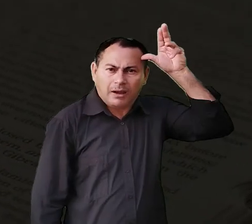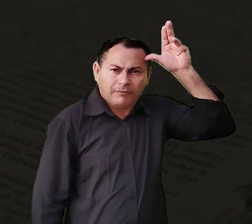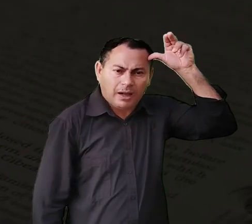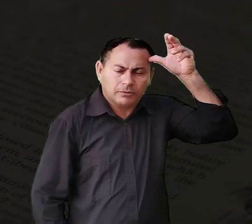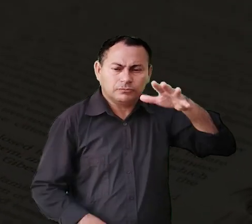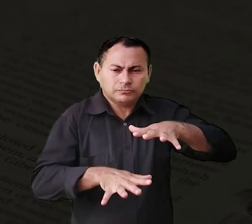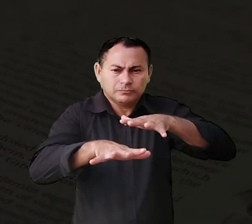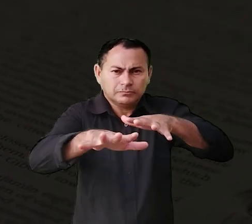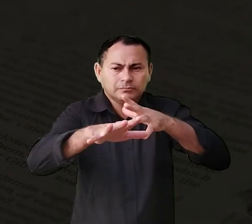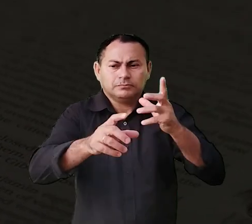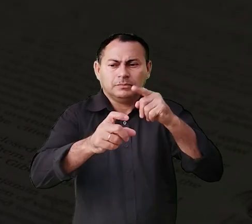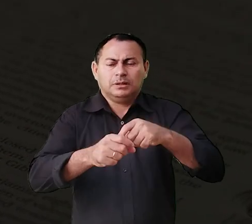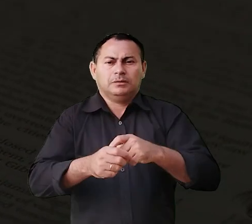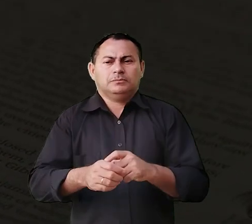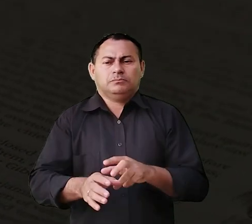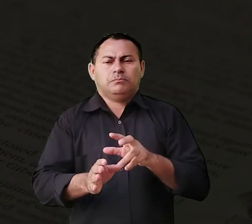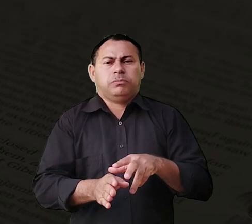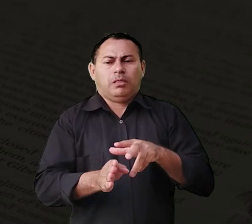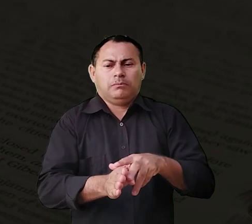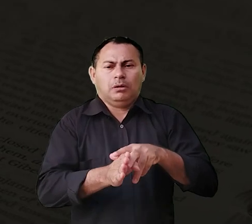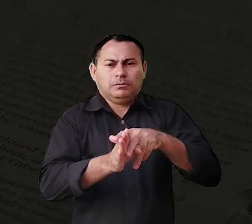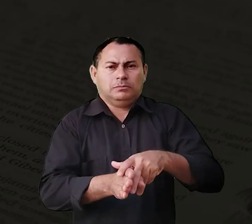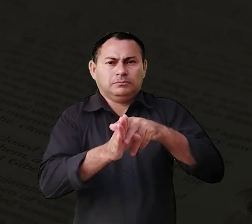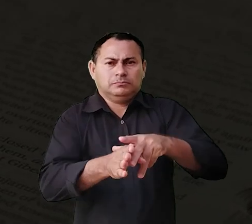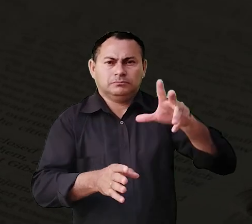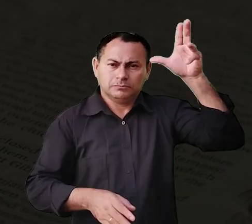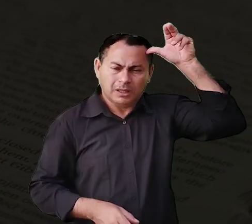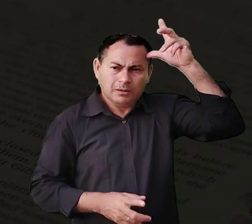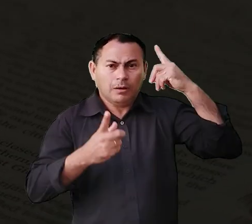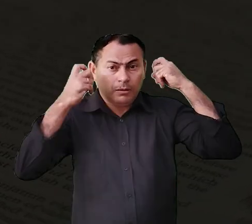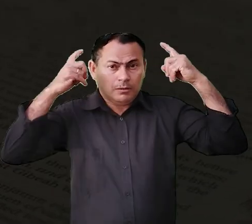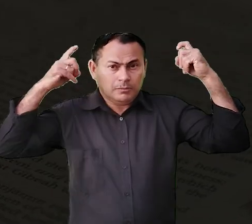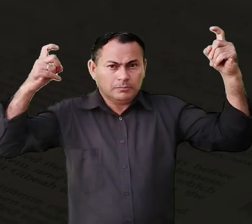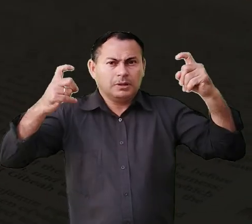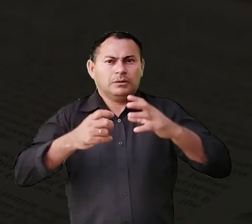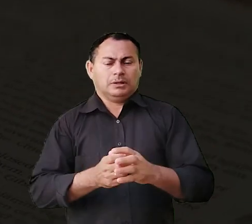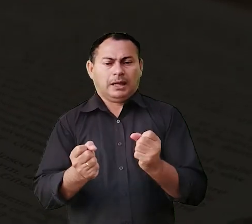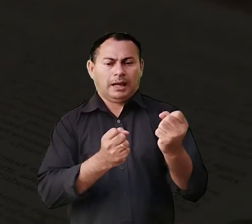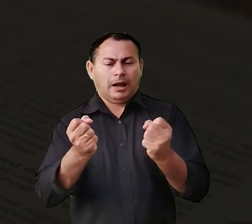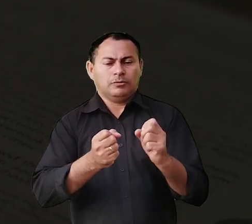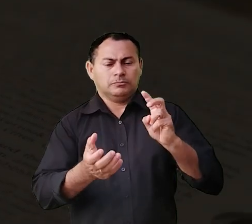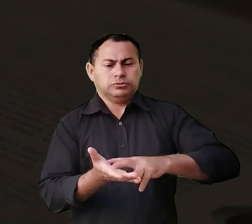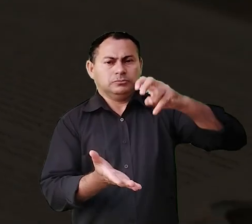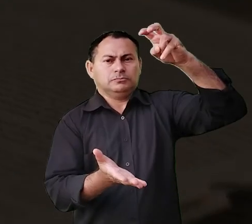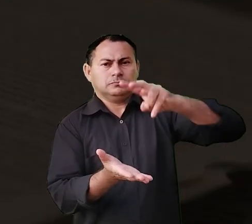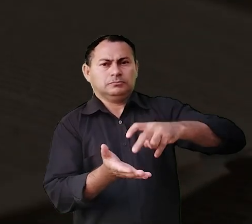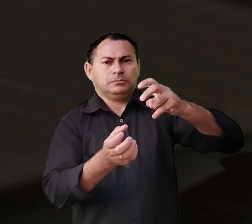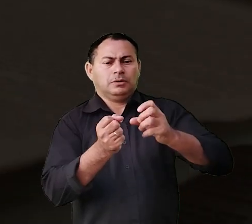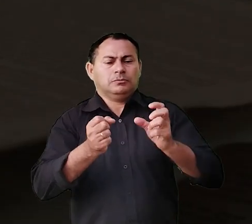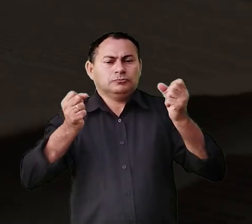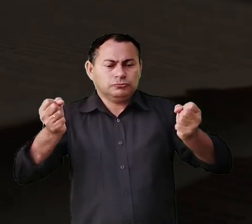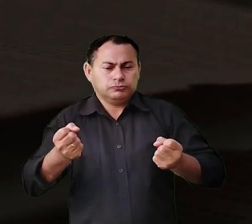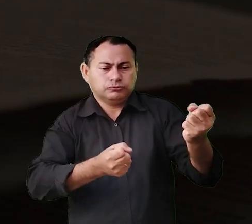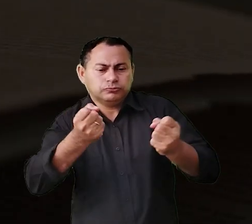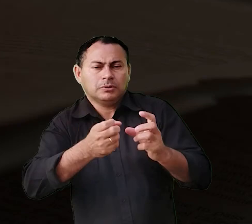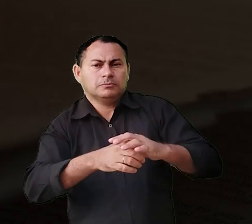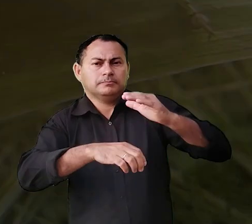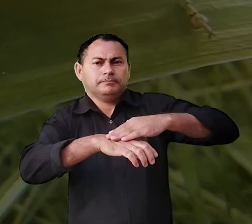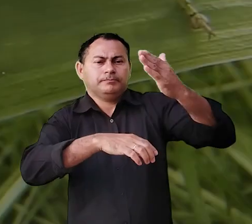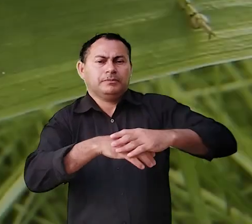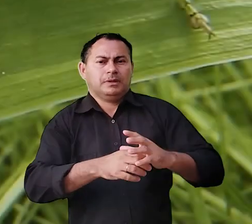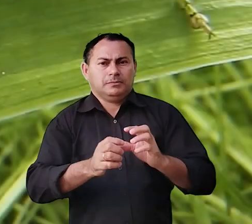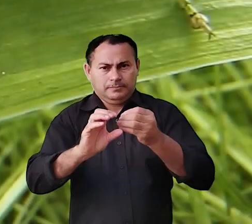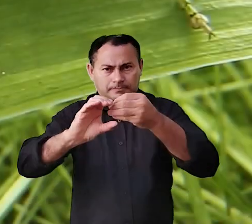cavalos, como cavalaria atacam galopando. Com um barulho semelhante ao de carros, saltam sobre os cumes dos